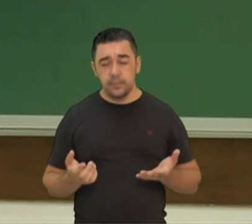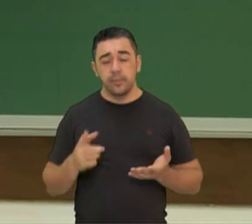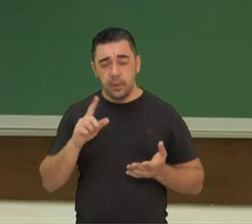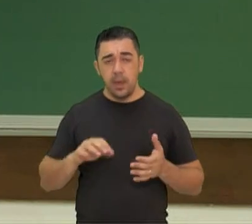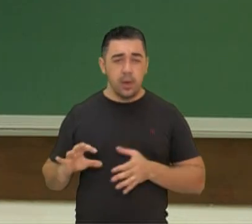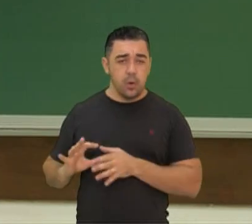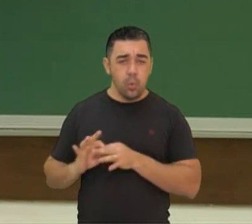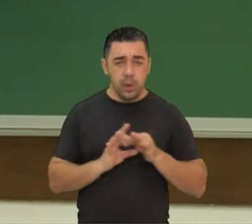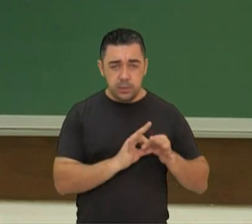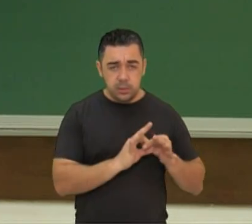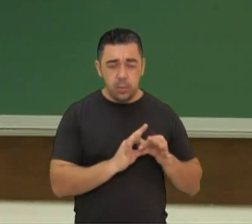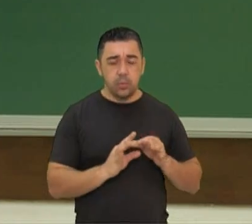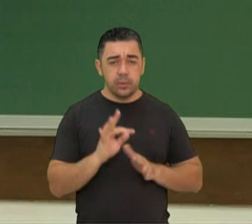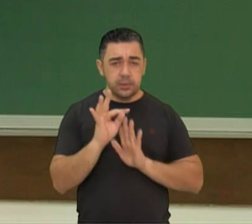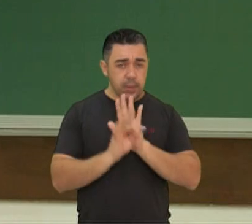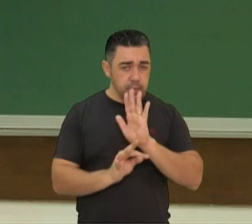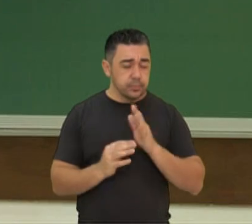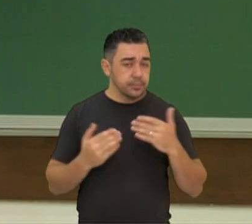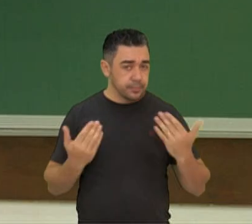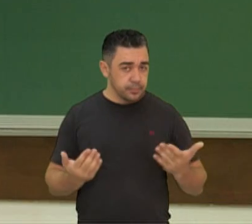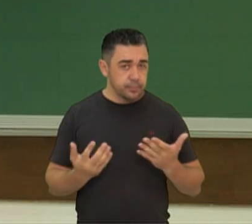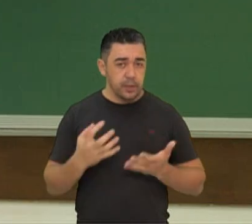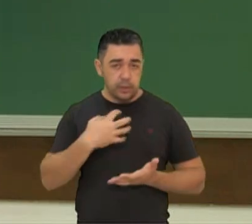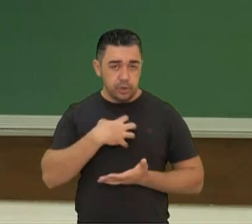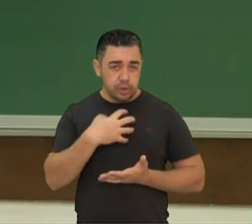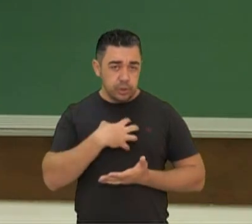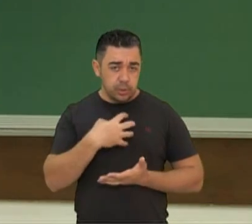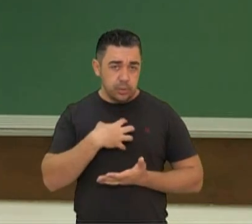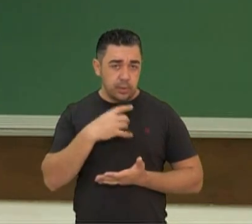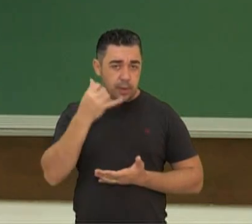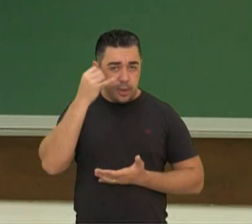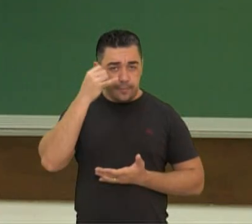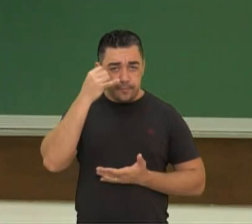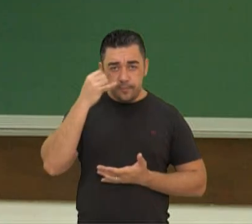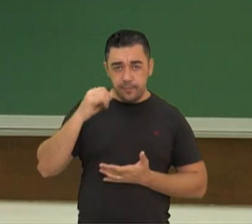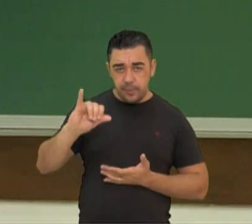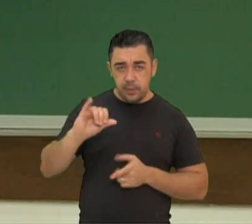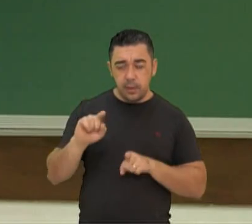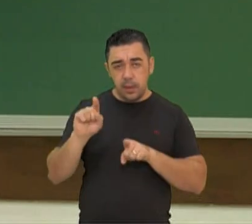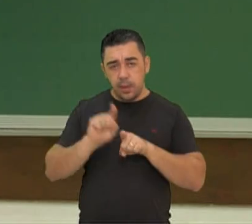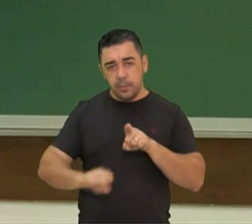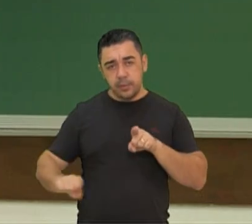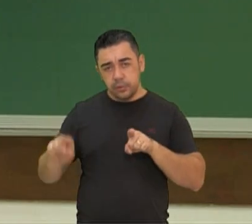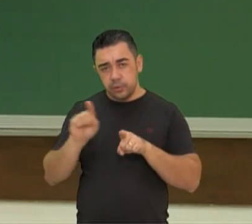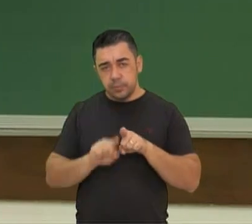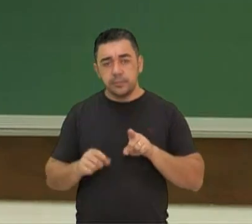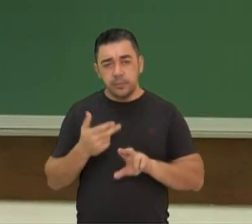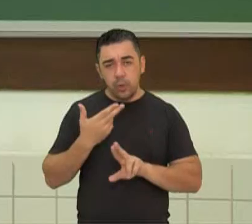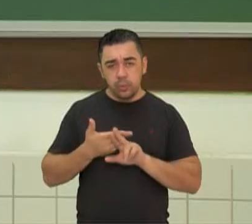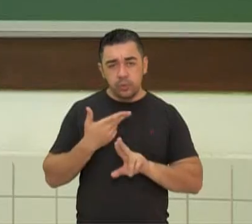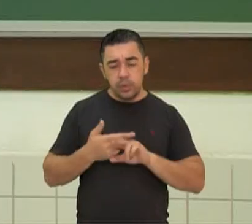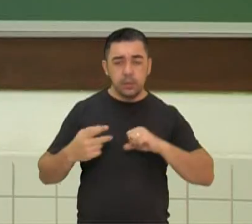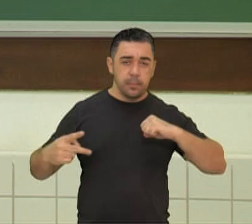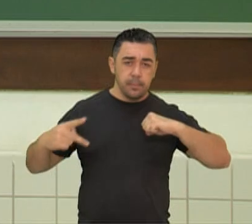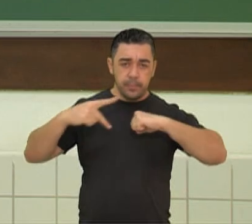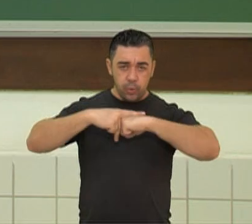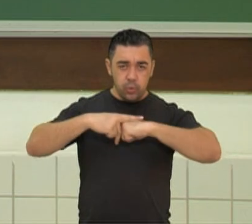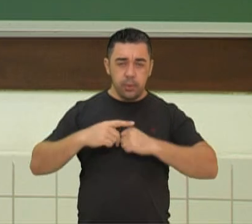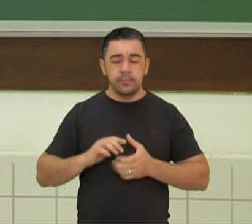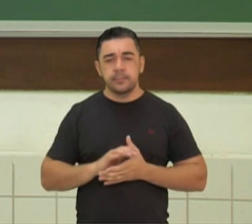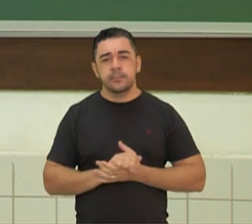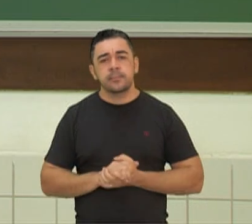coesão textual, tá? Então, uma das maneiras que nós temos para evitar repetições é usando os